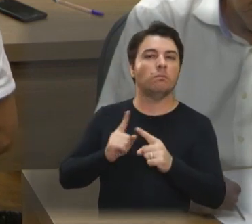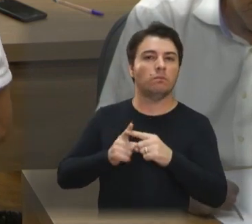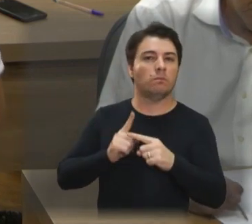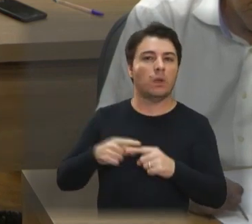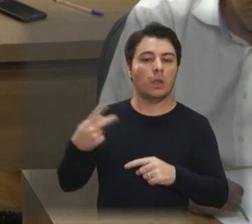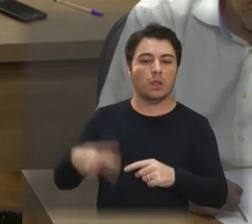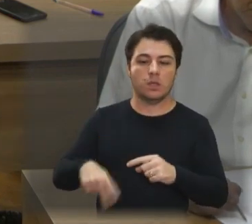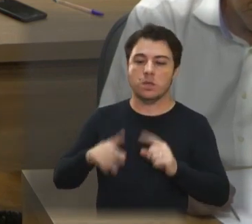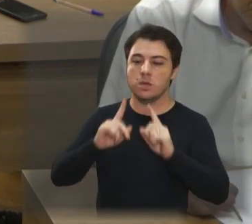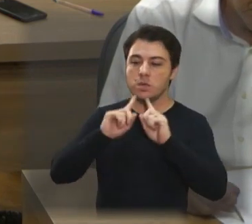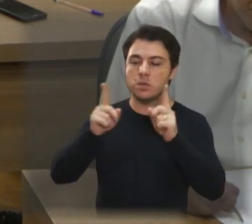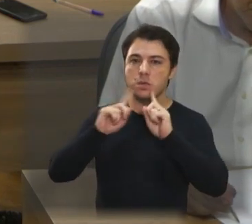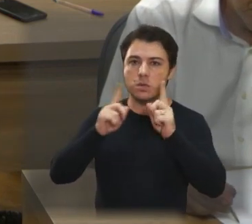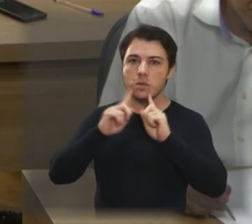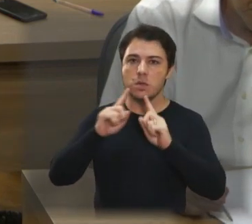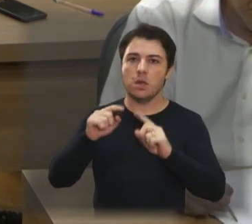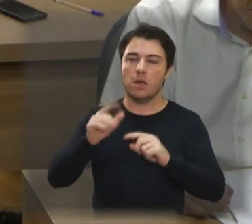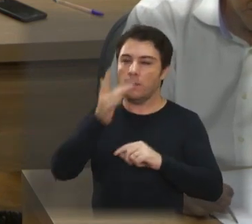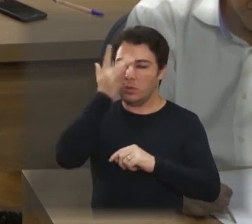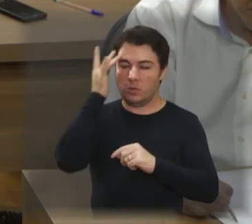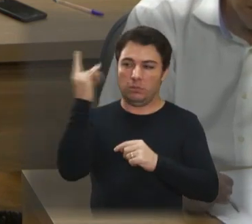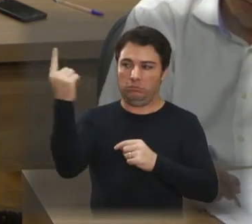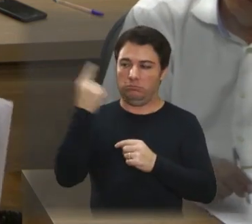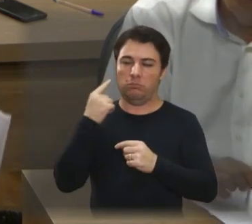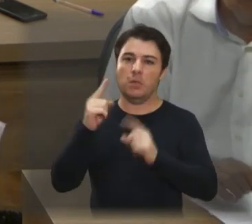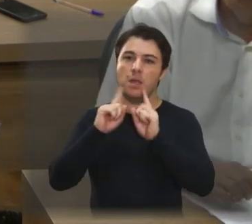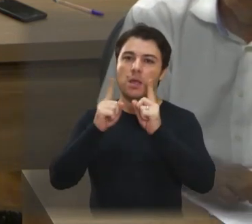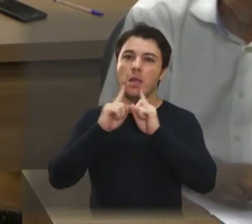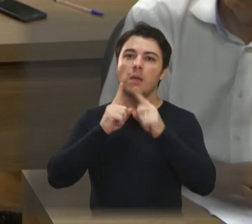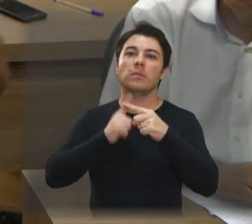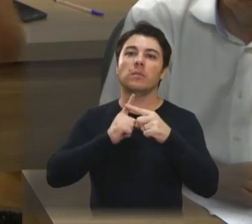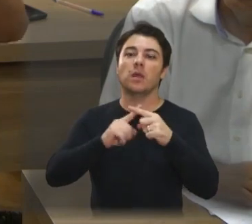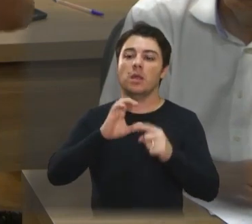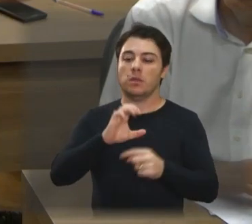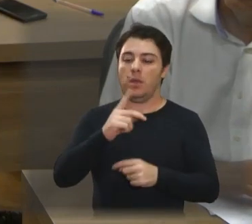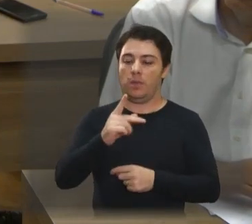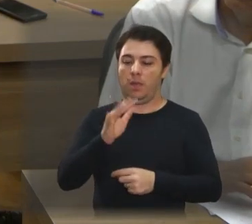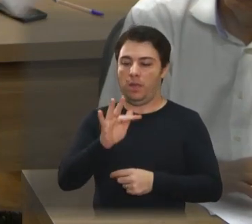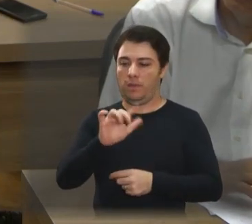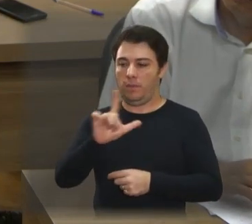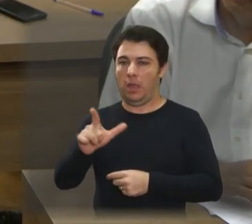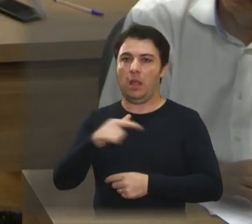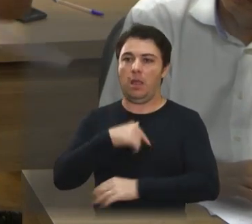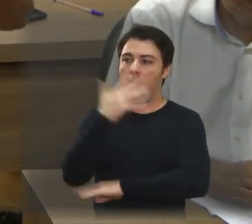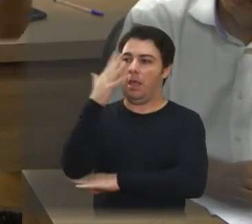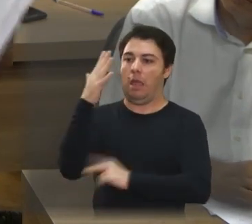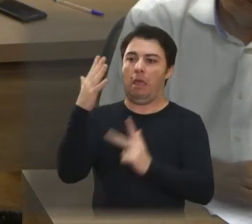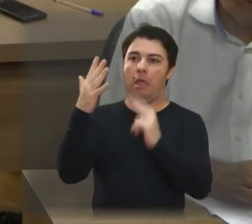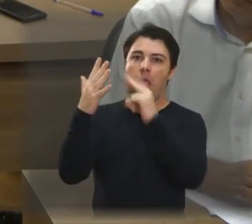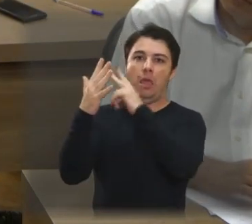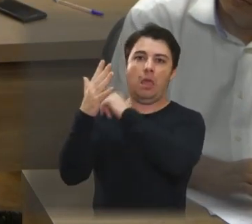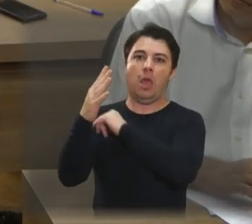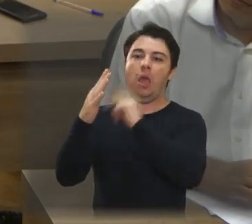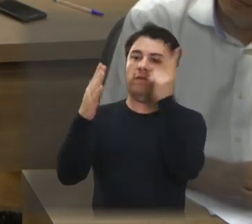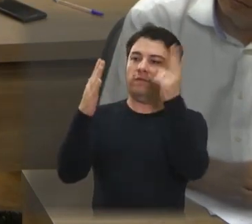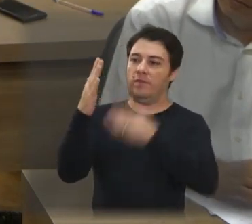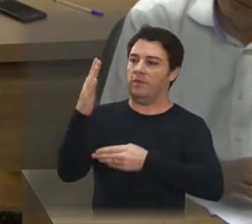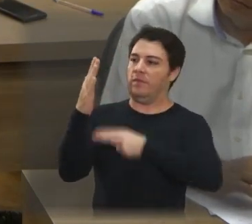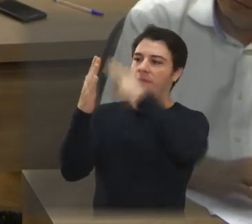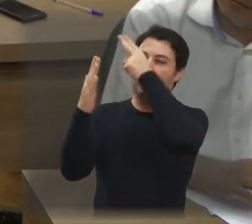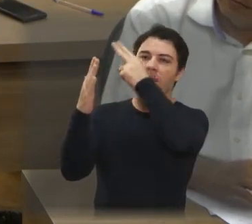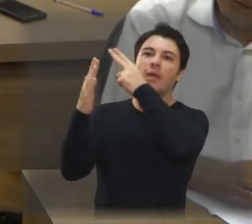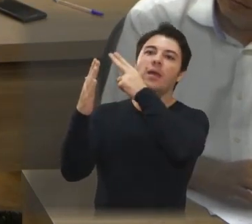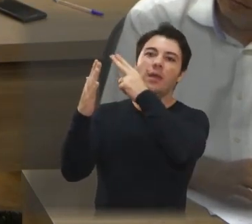vários pontos de reclamações que a gente recebe dos moradores quando a cpl e analisar esses pontos ela fazia poda em U o inver